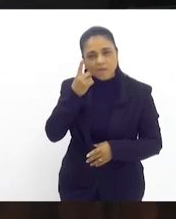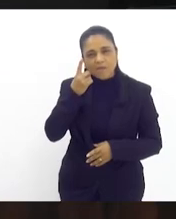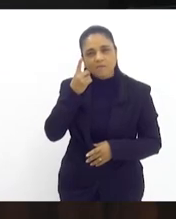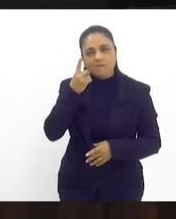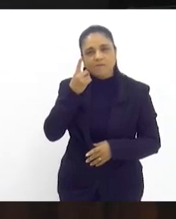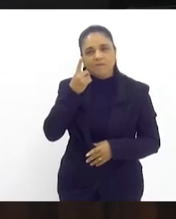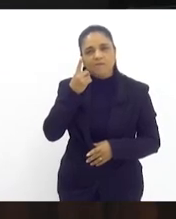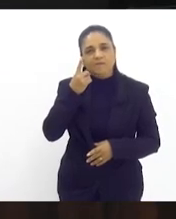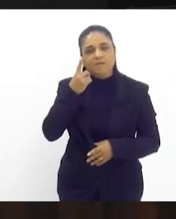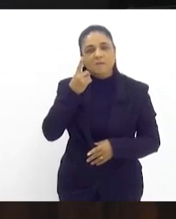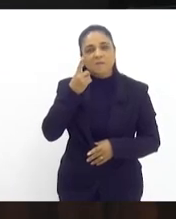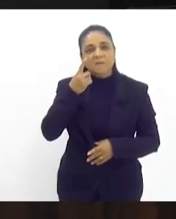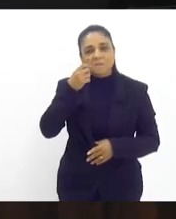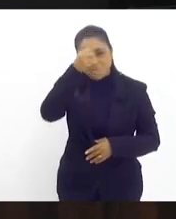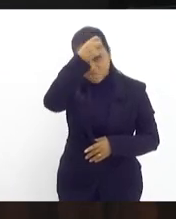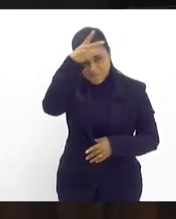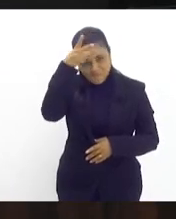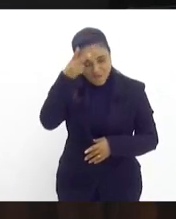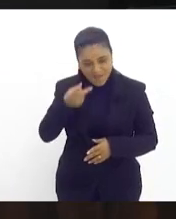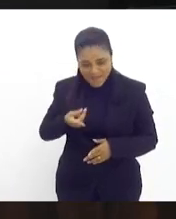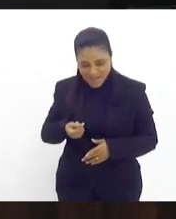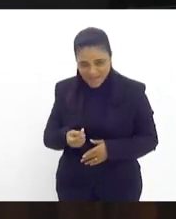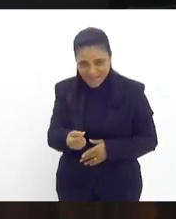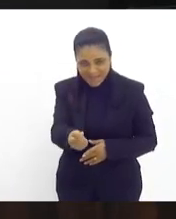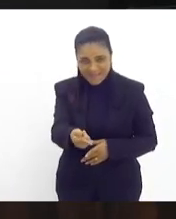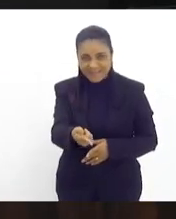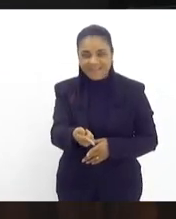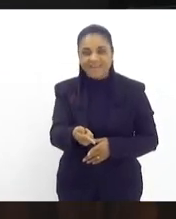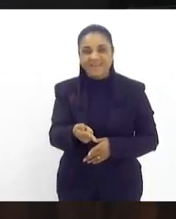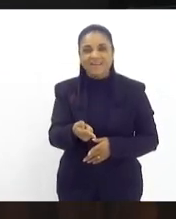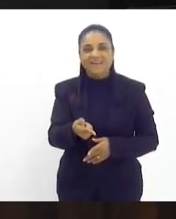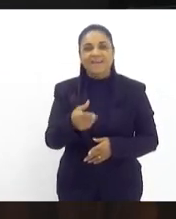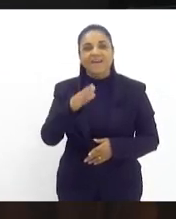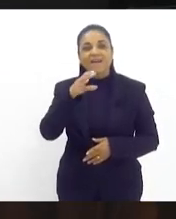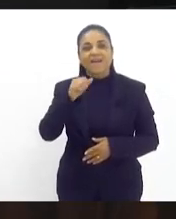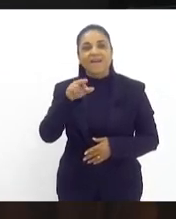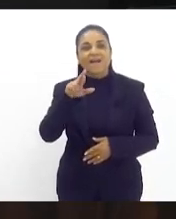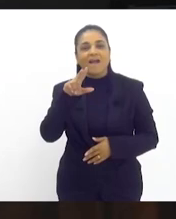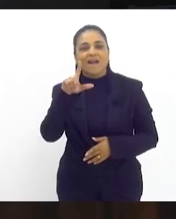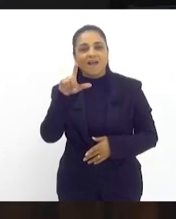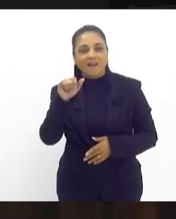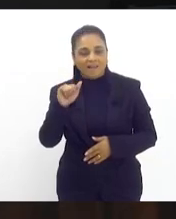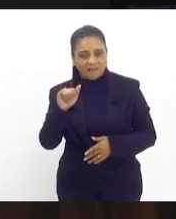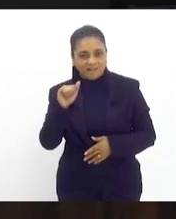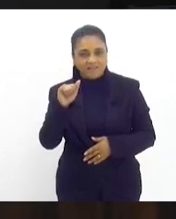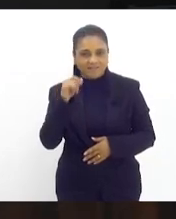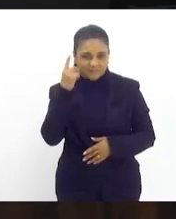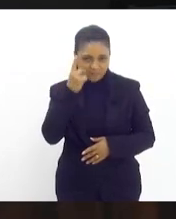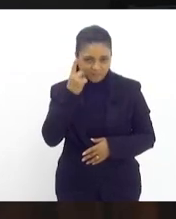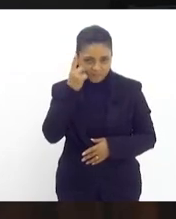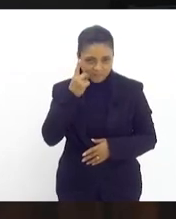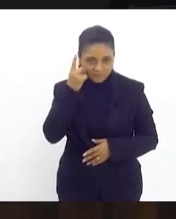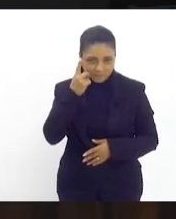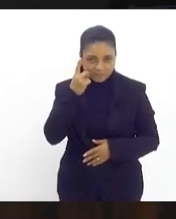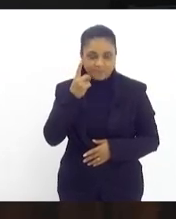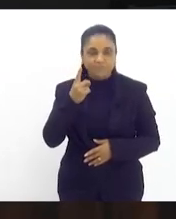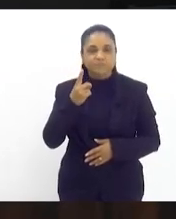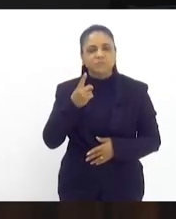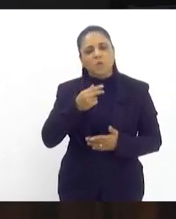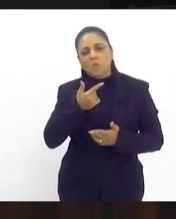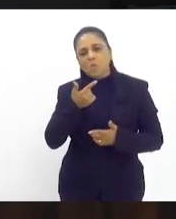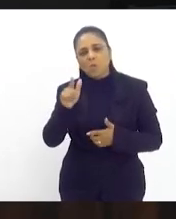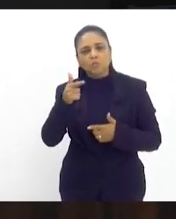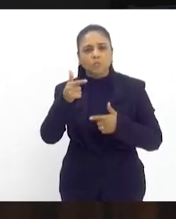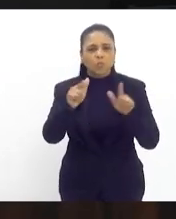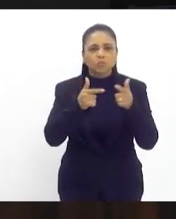a nossa eterna prefeita né a Carla a deputada Carla também e tantos outros